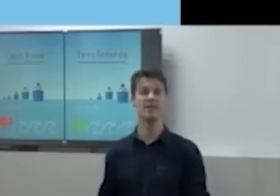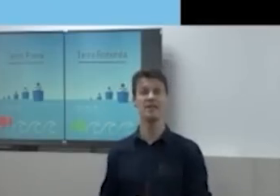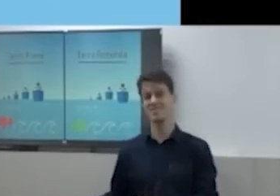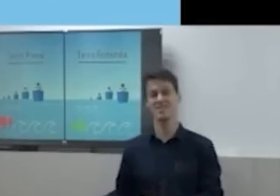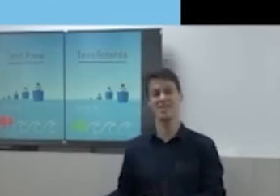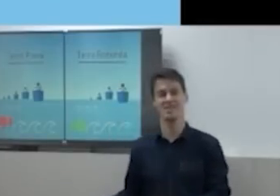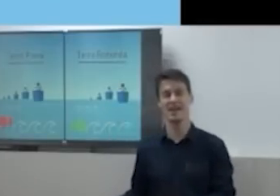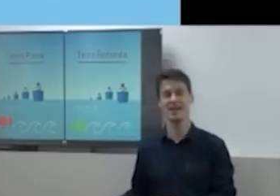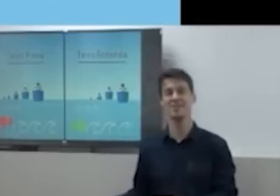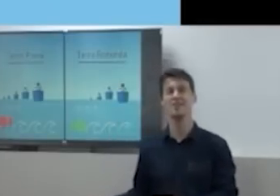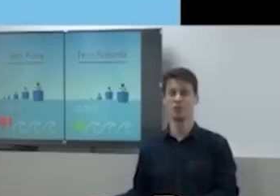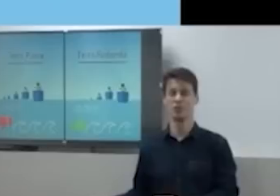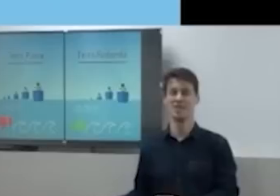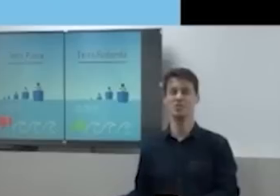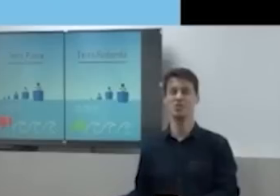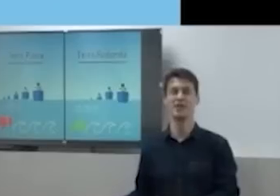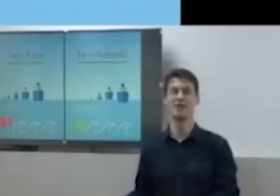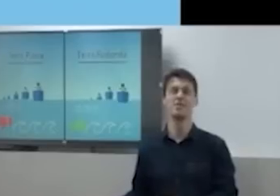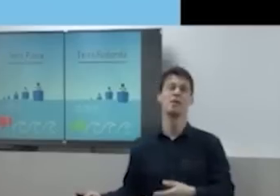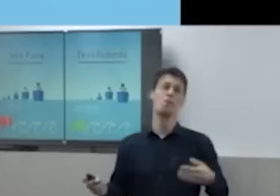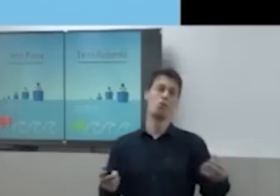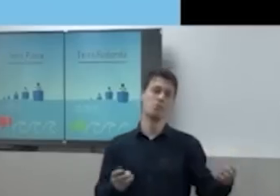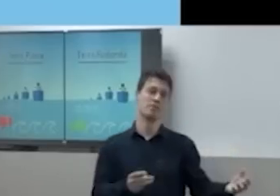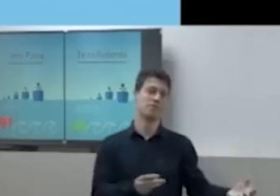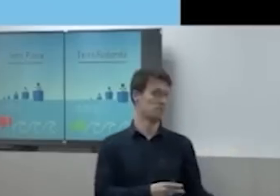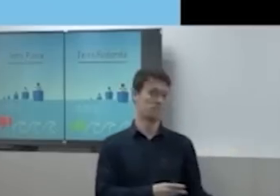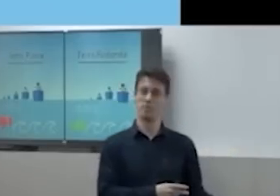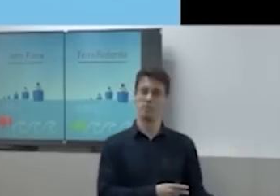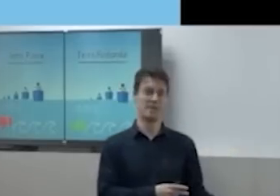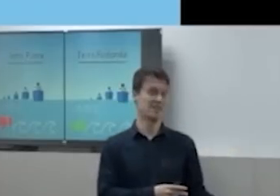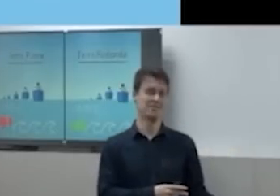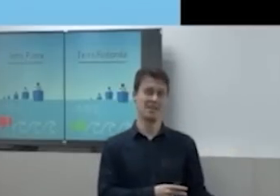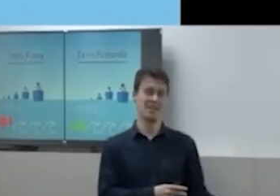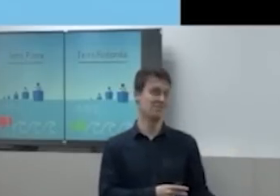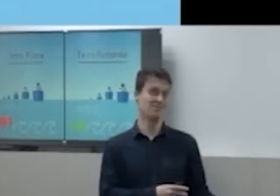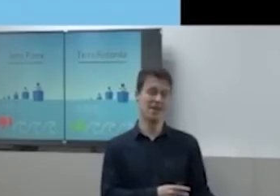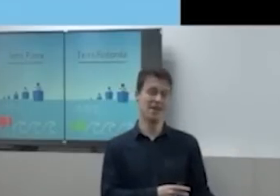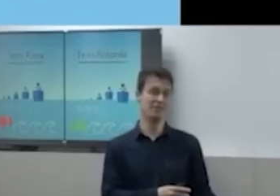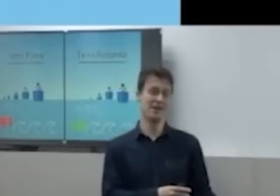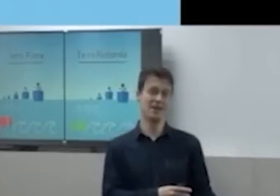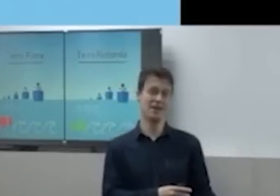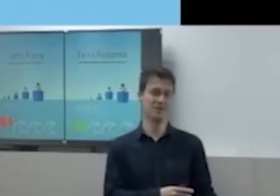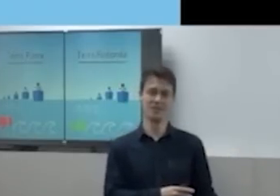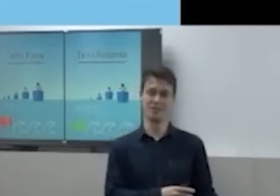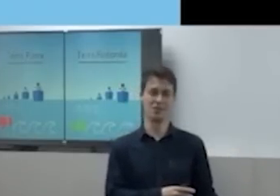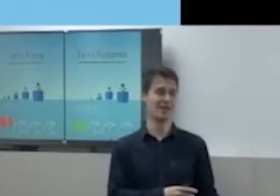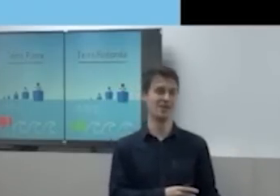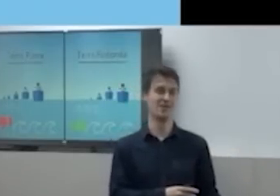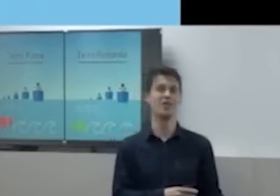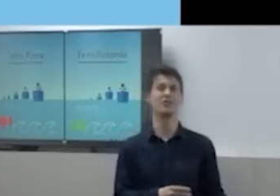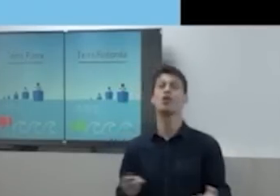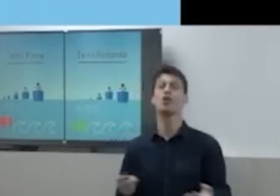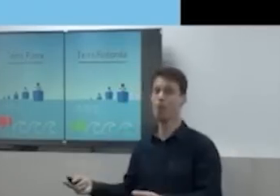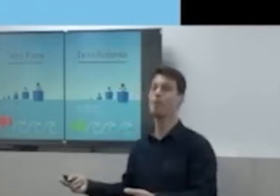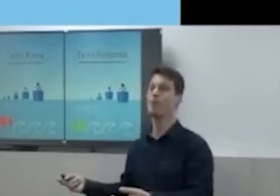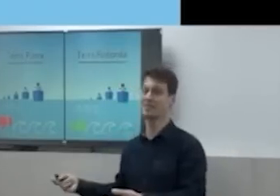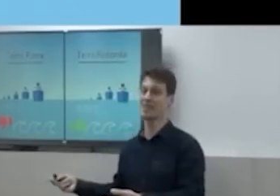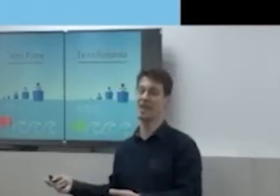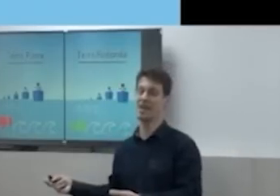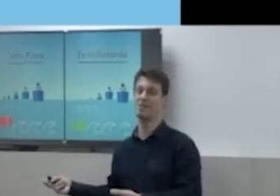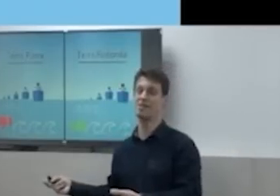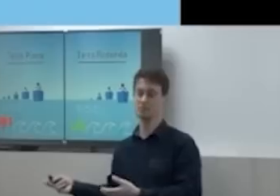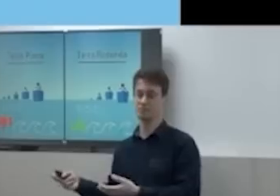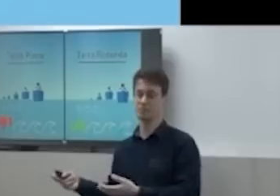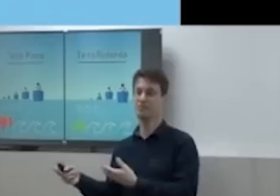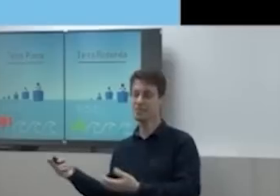Terra fosse plana e se a Terra fosse redonda? Bom, o planeta Terra não é plano, então não é aquela foto. Como